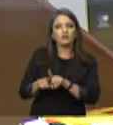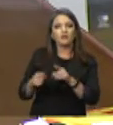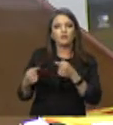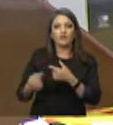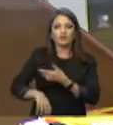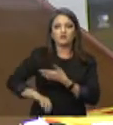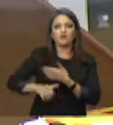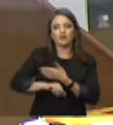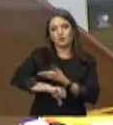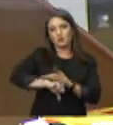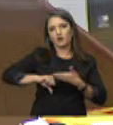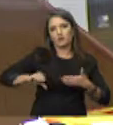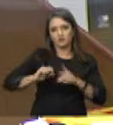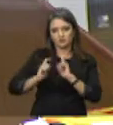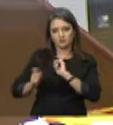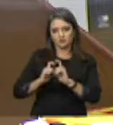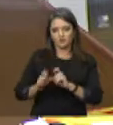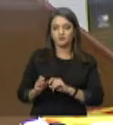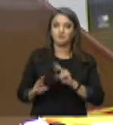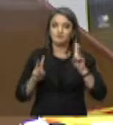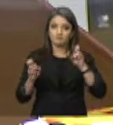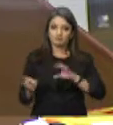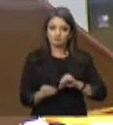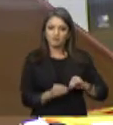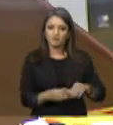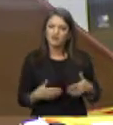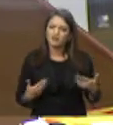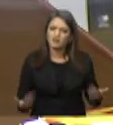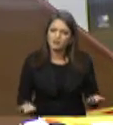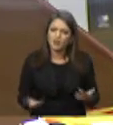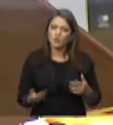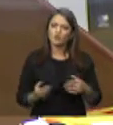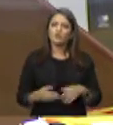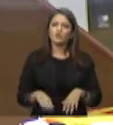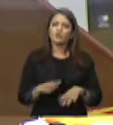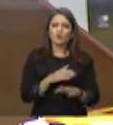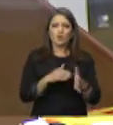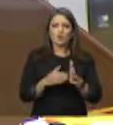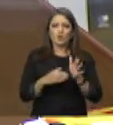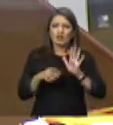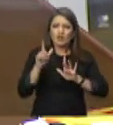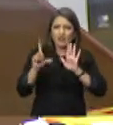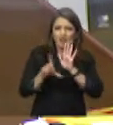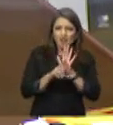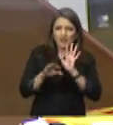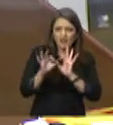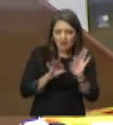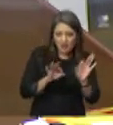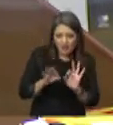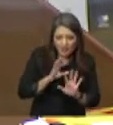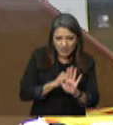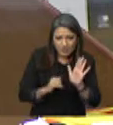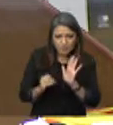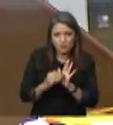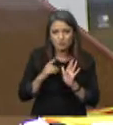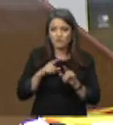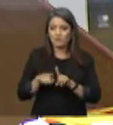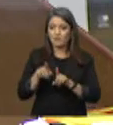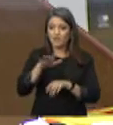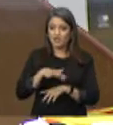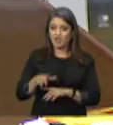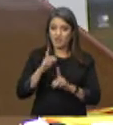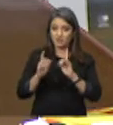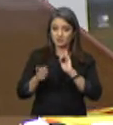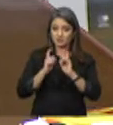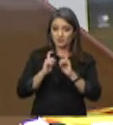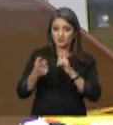administrativa volto eu como todo ordenamento jurídico também o direito administrativo sancionador deve ser